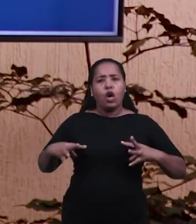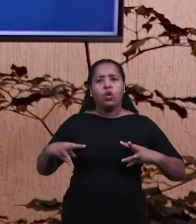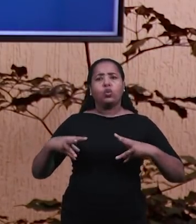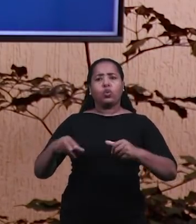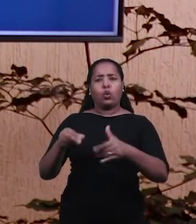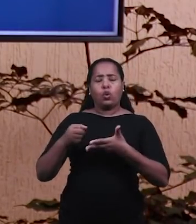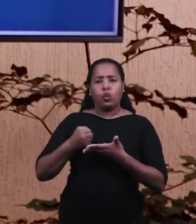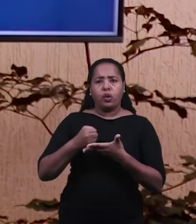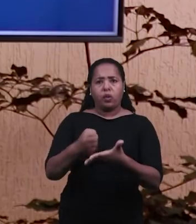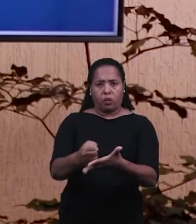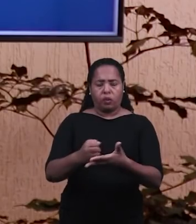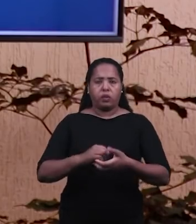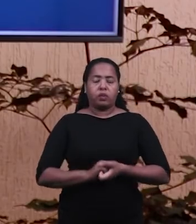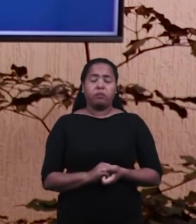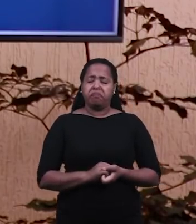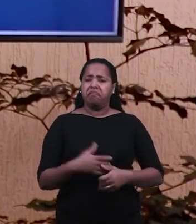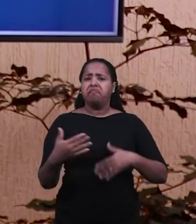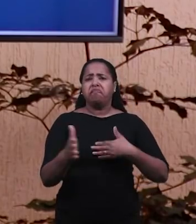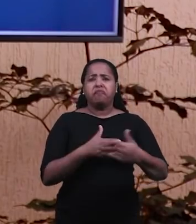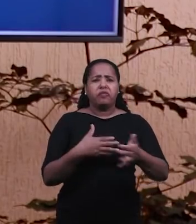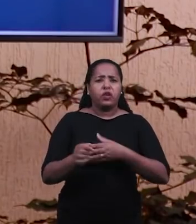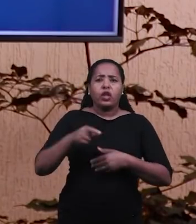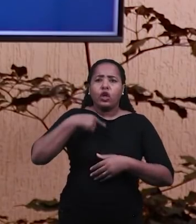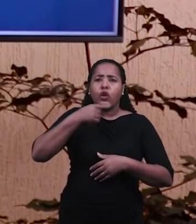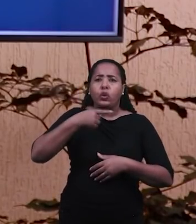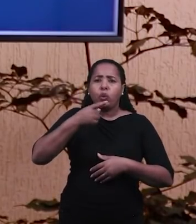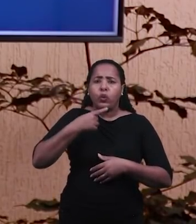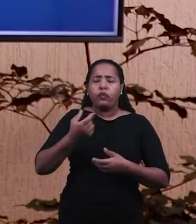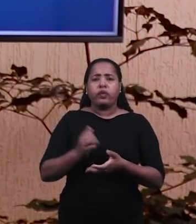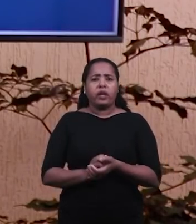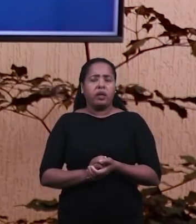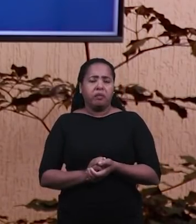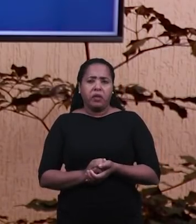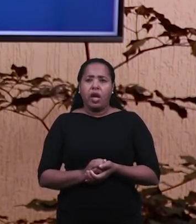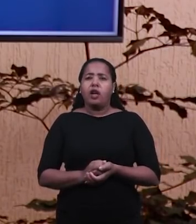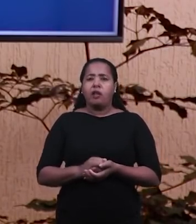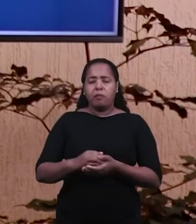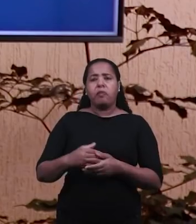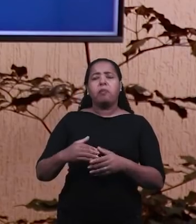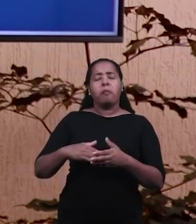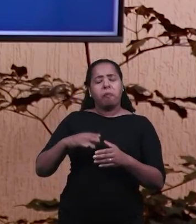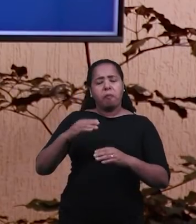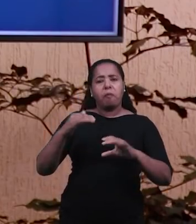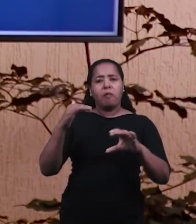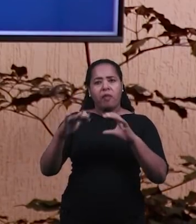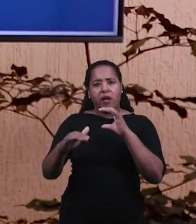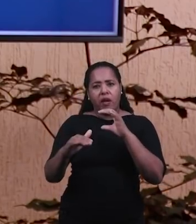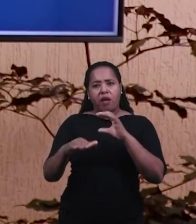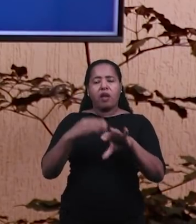potencial. Qualquer dúvida, qualquer necessidade, entre em contato pelo e-mail